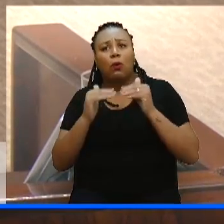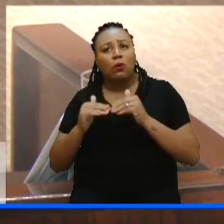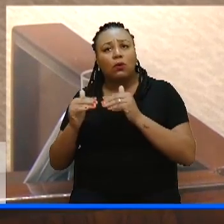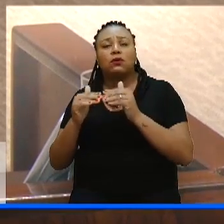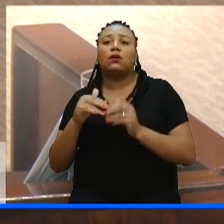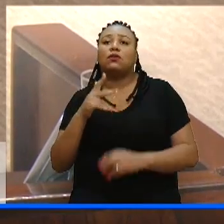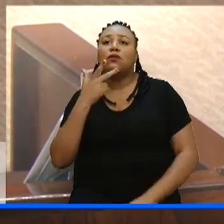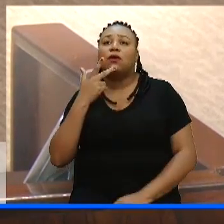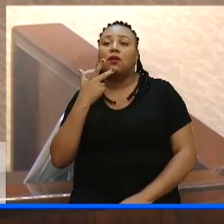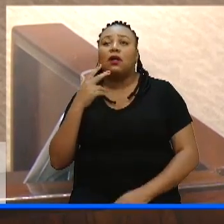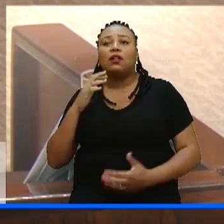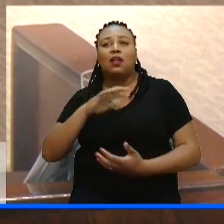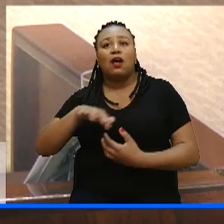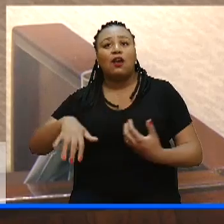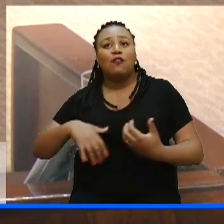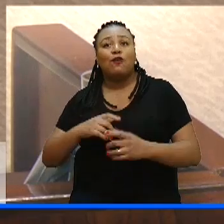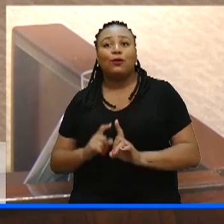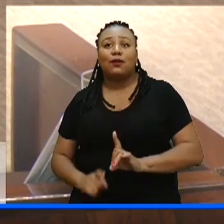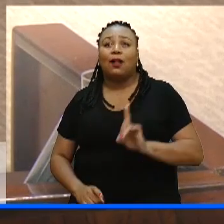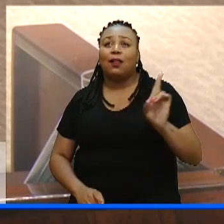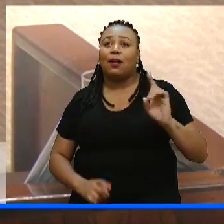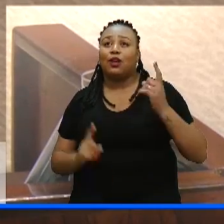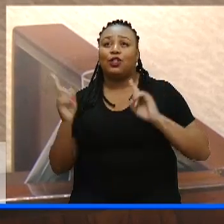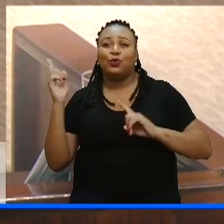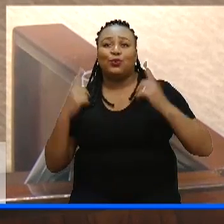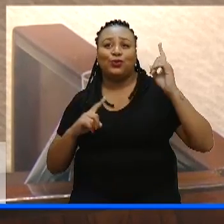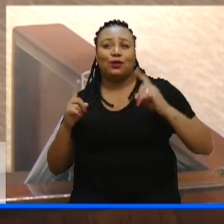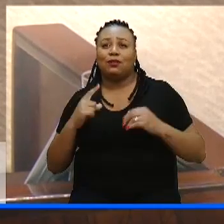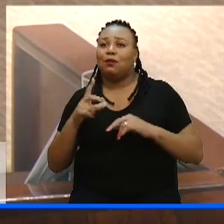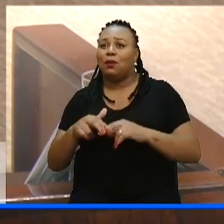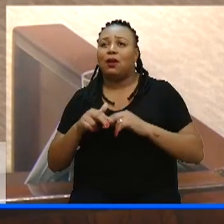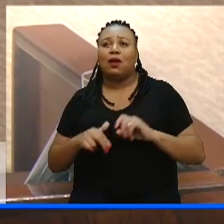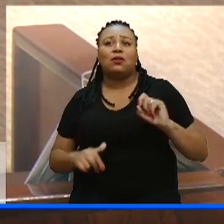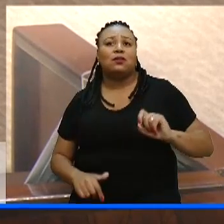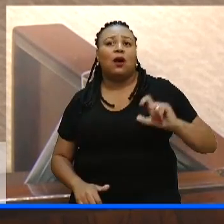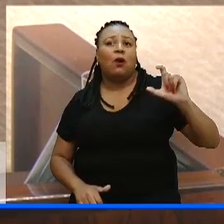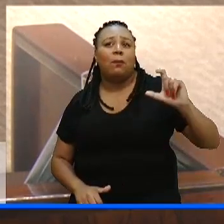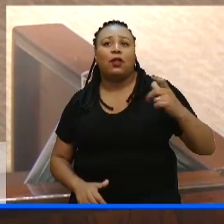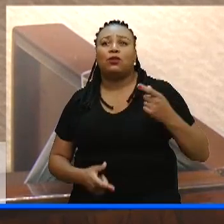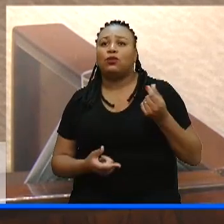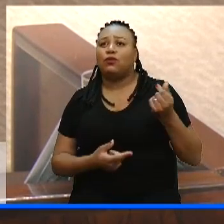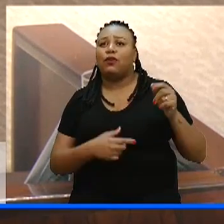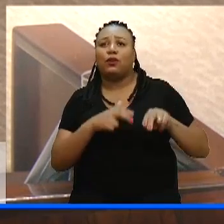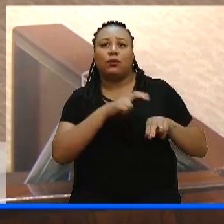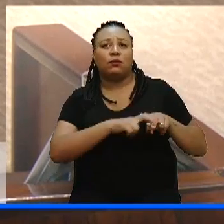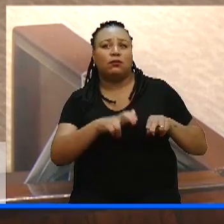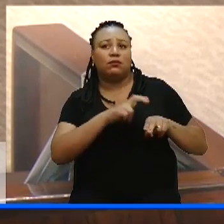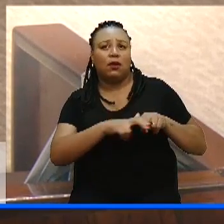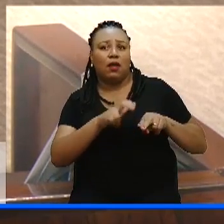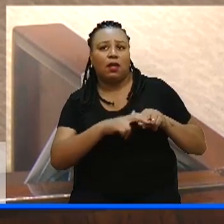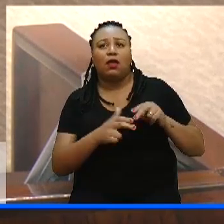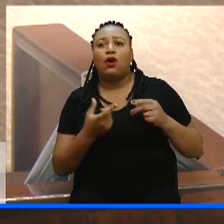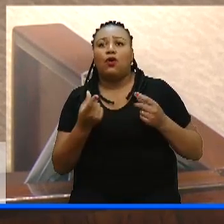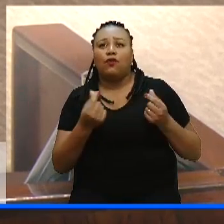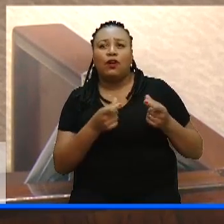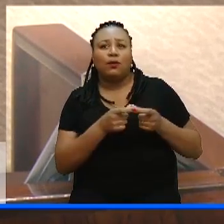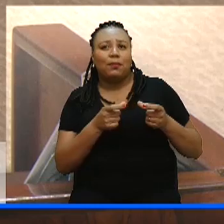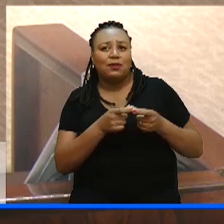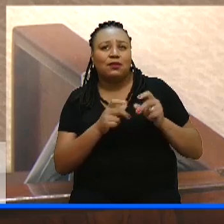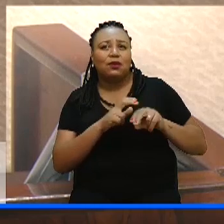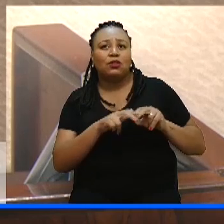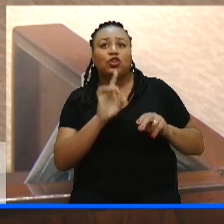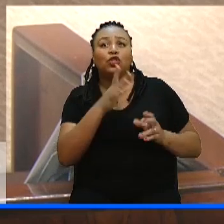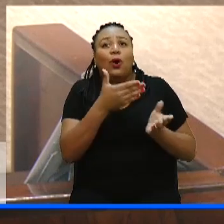de dizer que a revolta lá no chile não foi só pelo aumento da tarifa do metrô o aumento da tarifa do metrô foi o